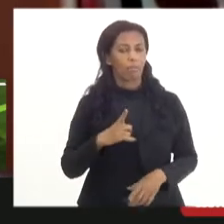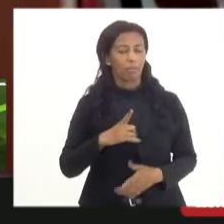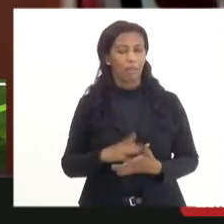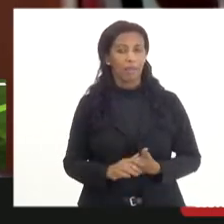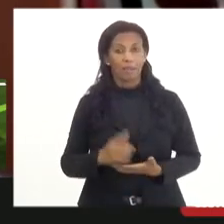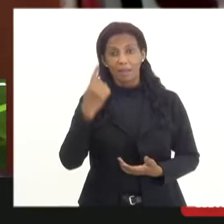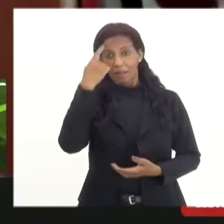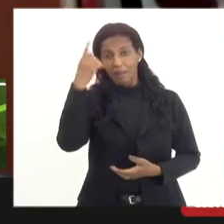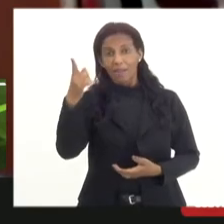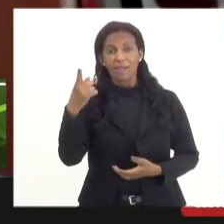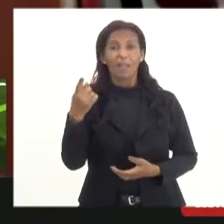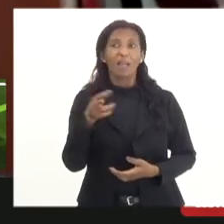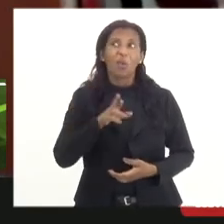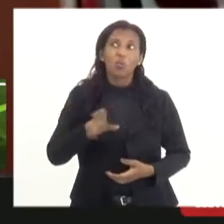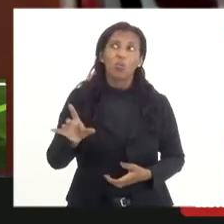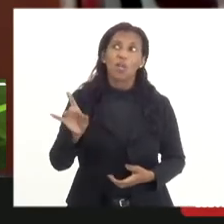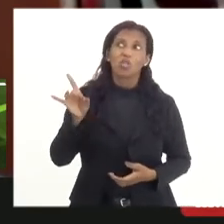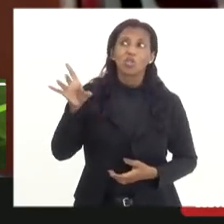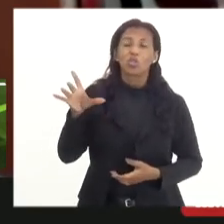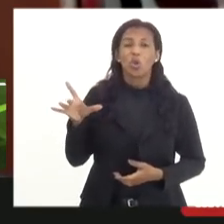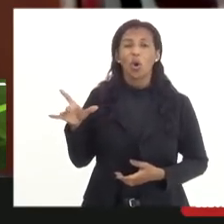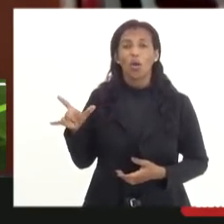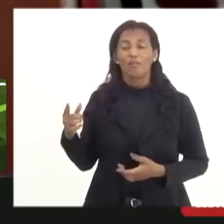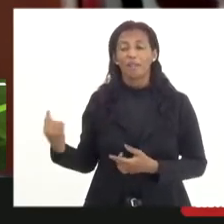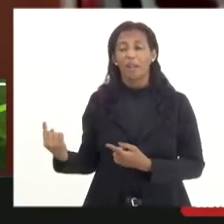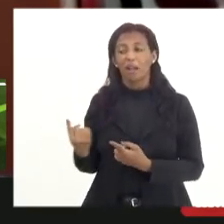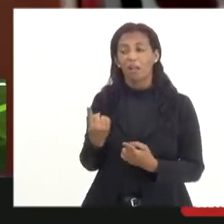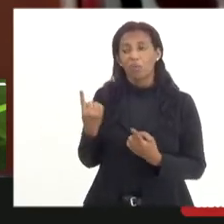é a gente também não ficar só no samba, é uma nota só, né?